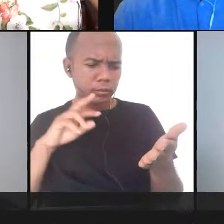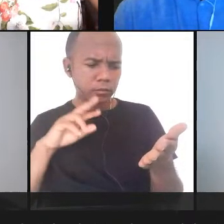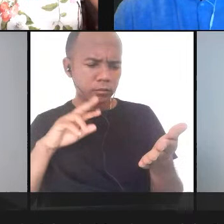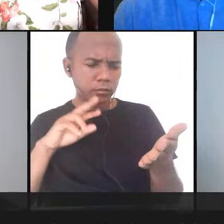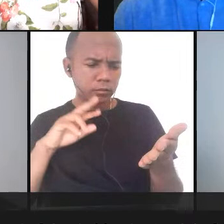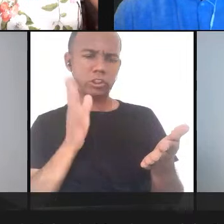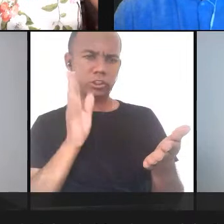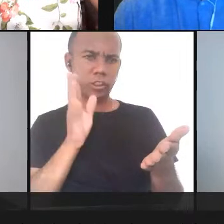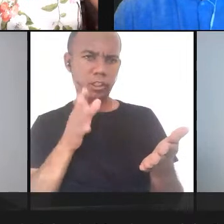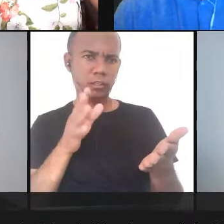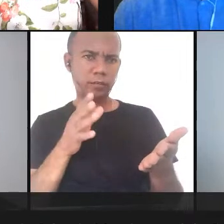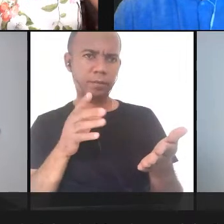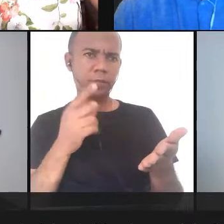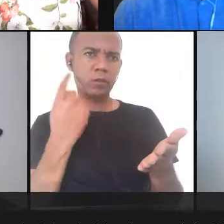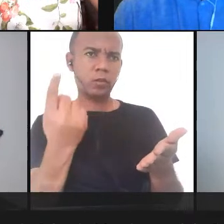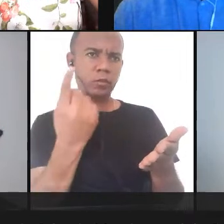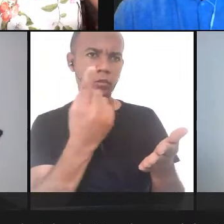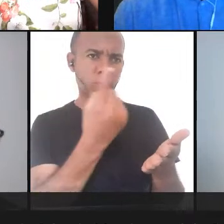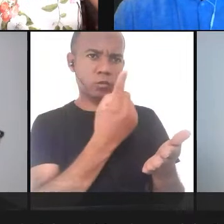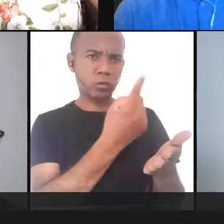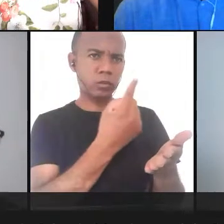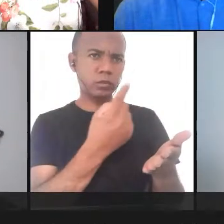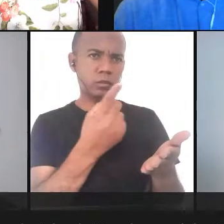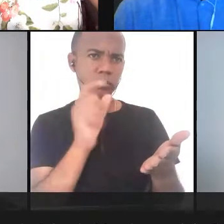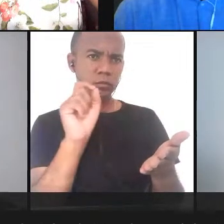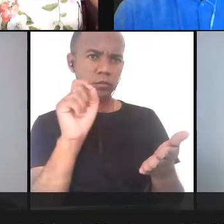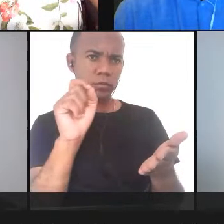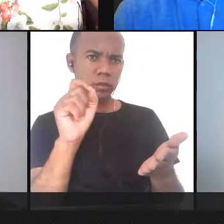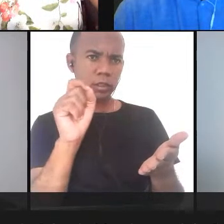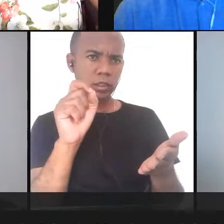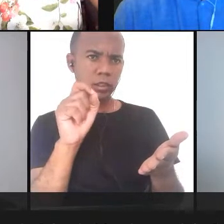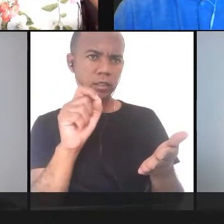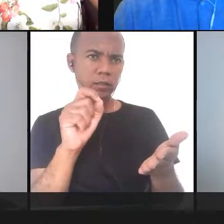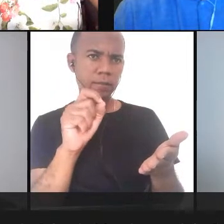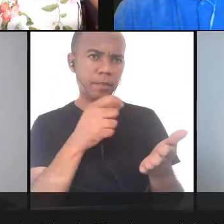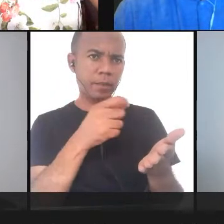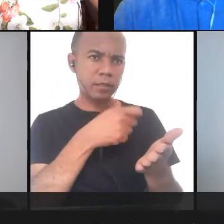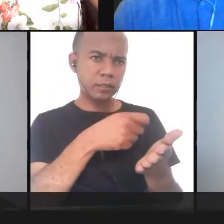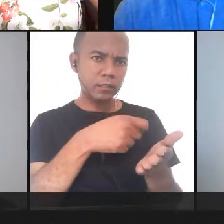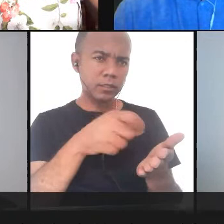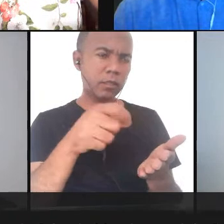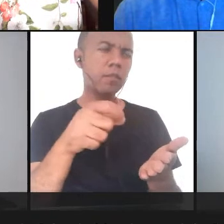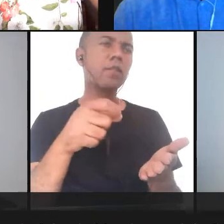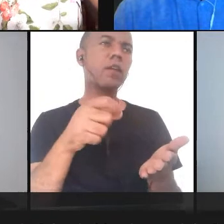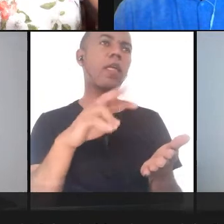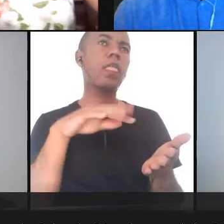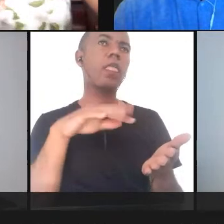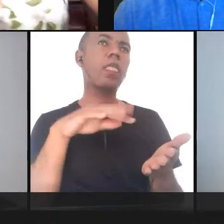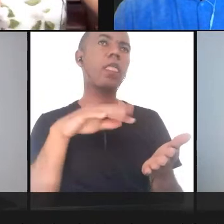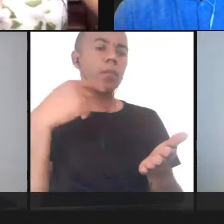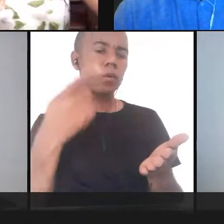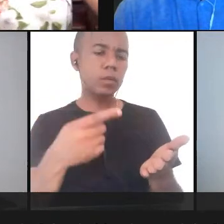que publicamos naquela coleção da escola portuguesa. Então, há um